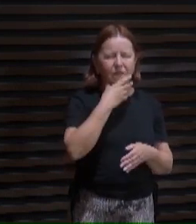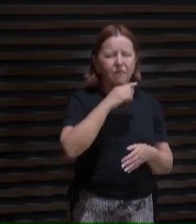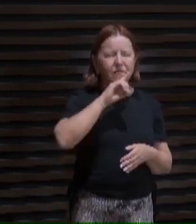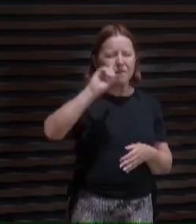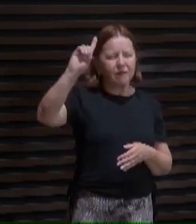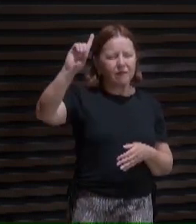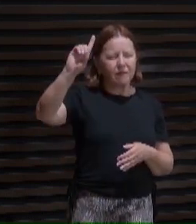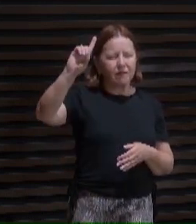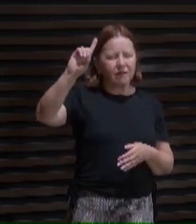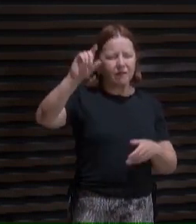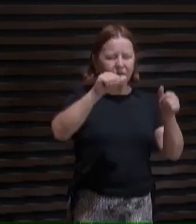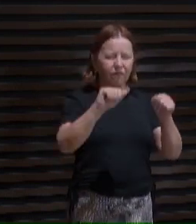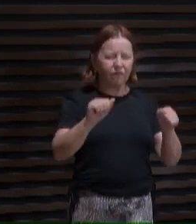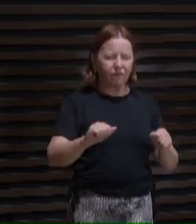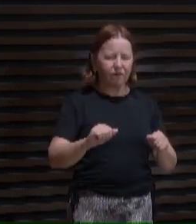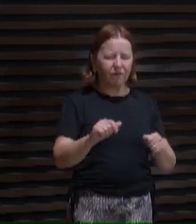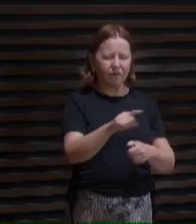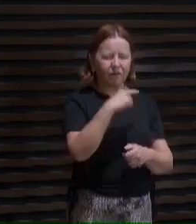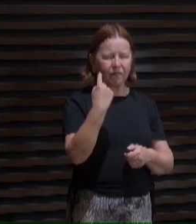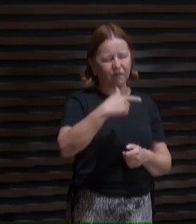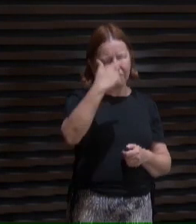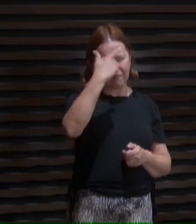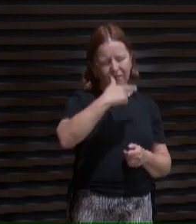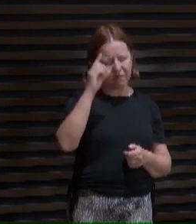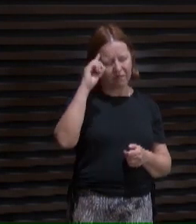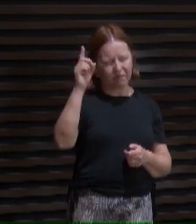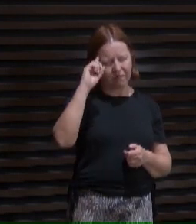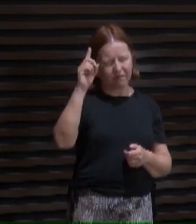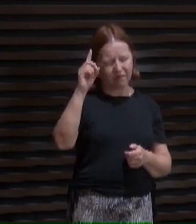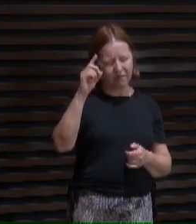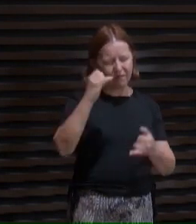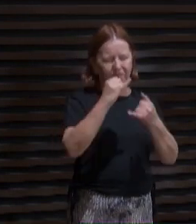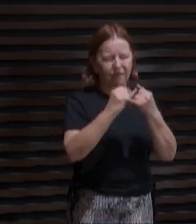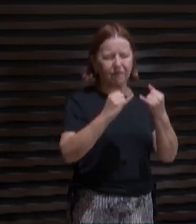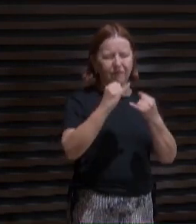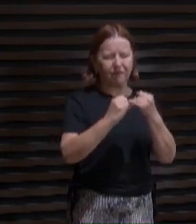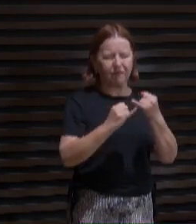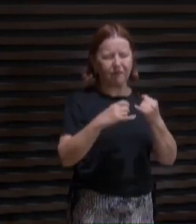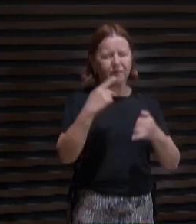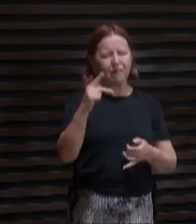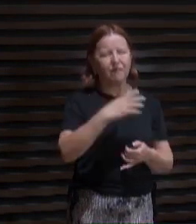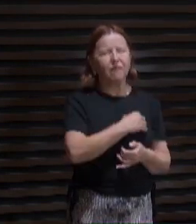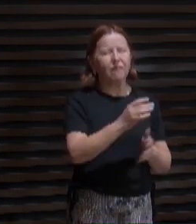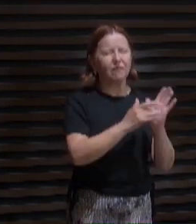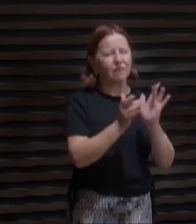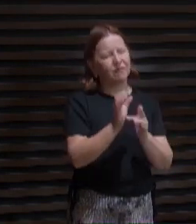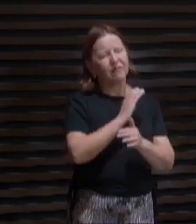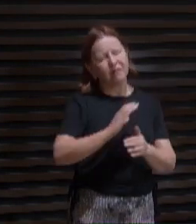forma cada dia em nosso caráter a semelhança do teu Filho Jesus